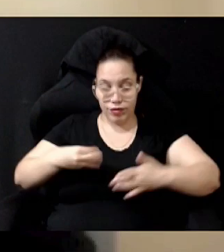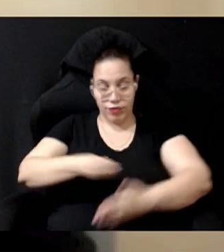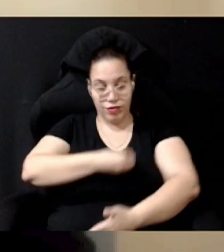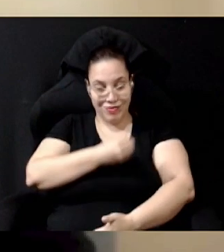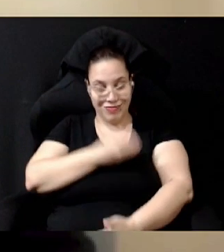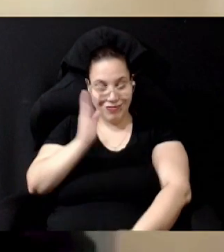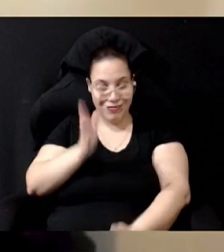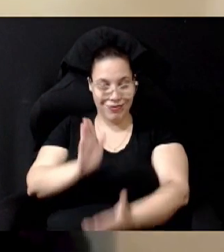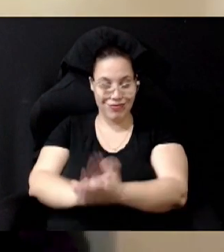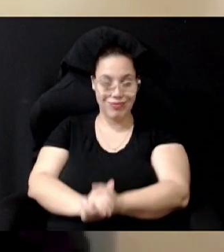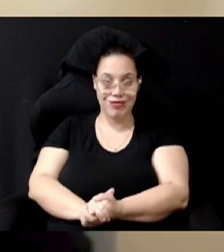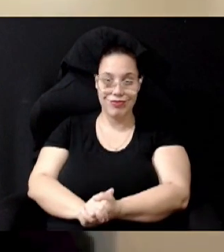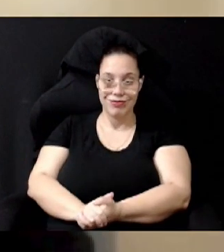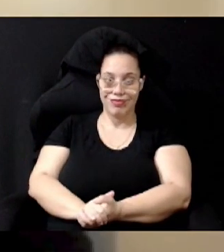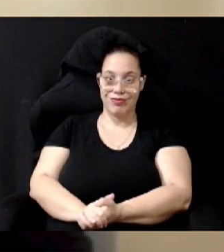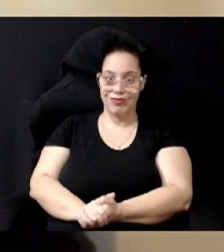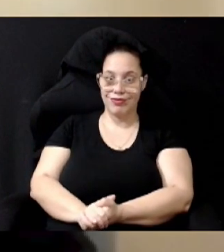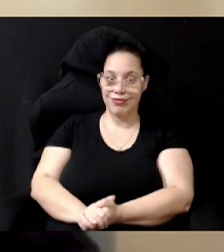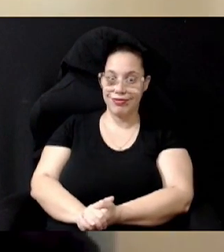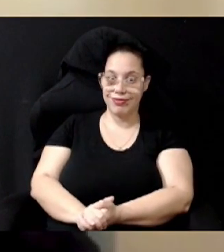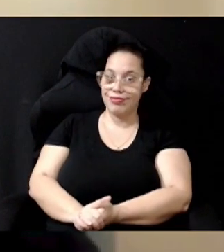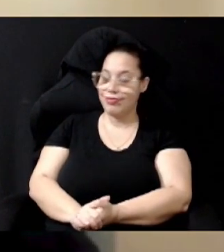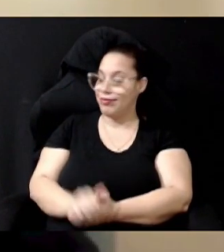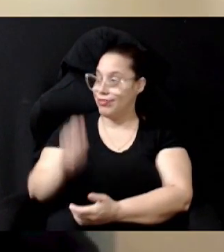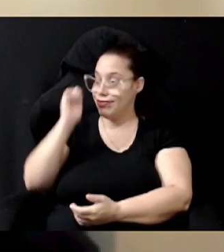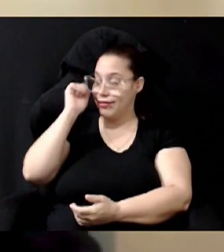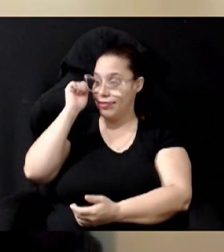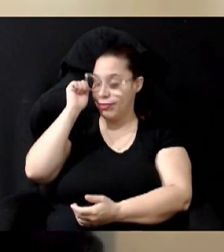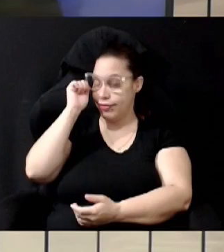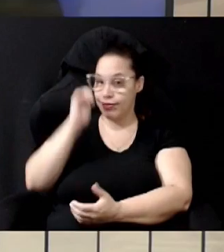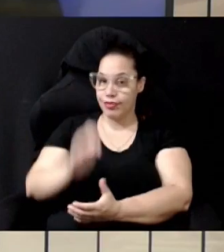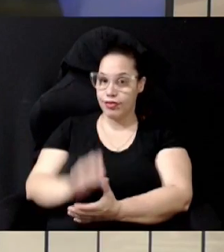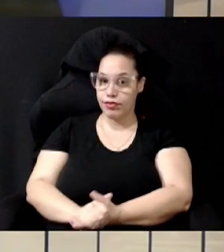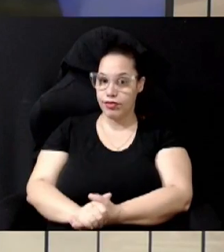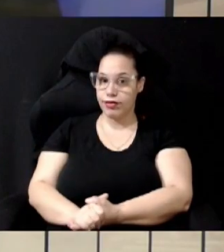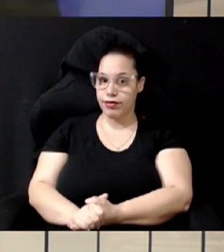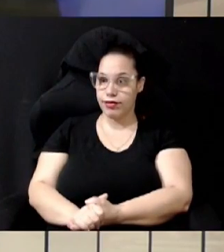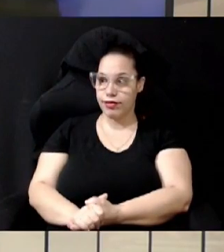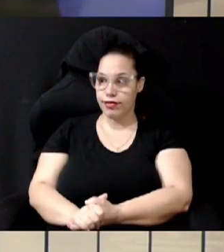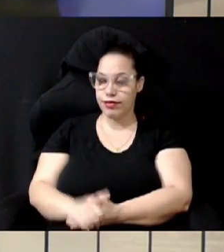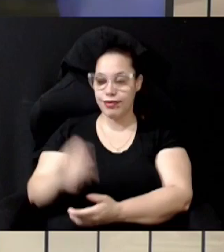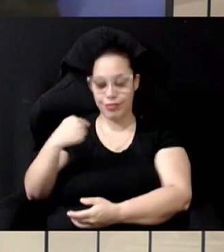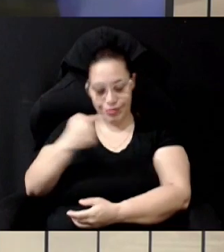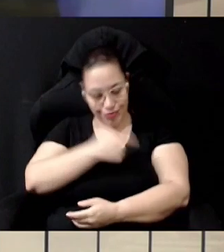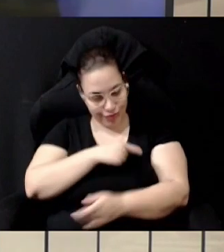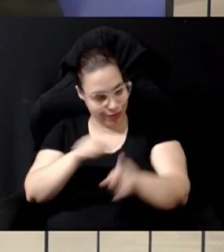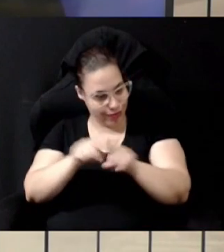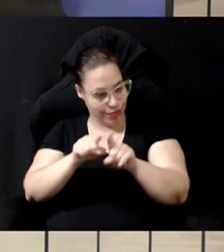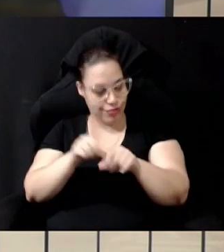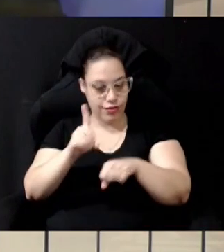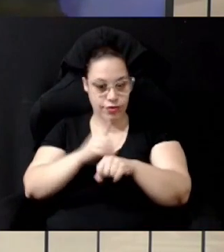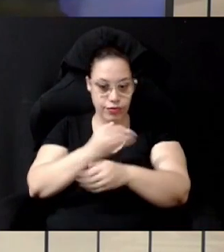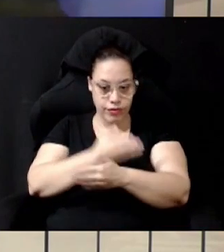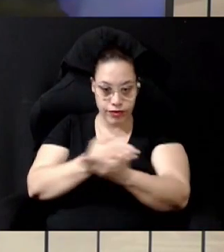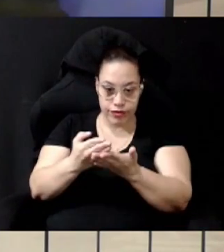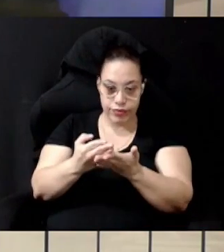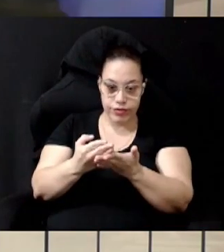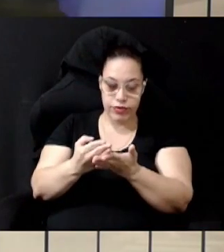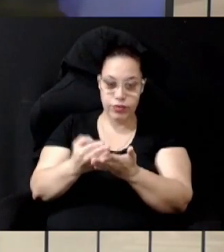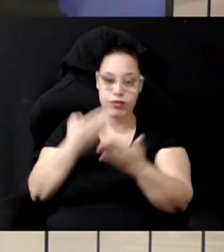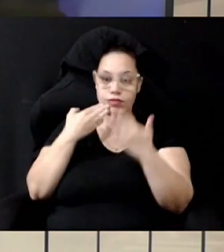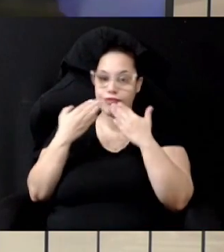satisfação estar contigo e com todos os seus ouvintes. A nossa também. Doutor, para a gente começar, nosso